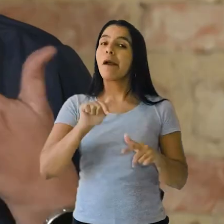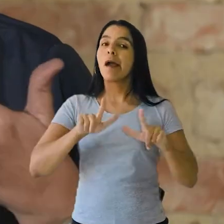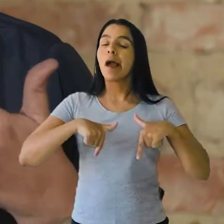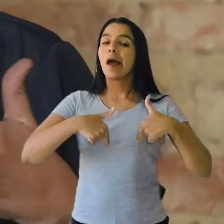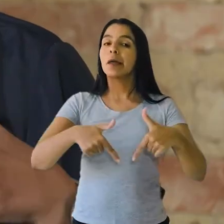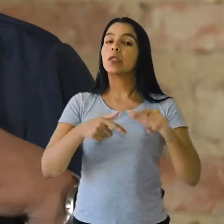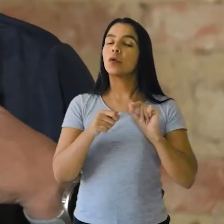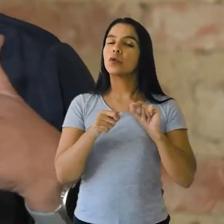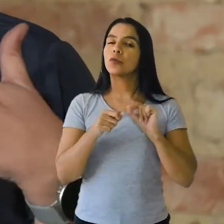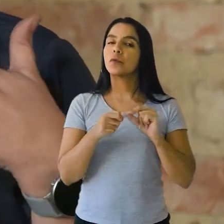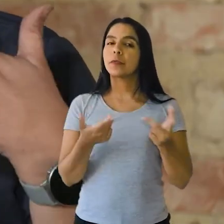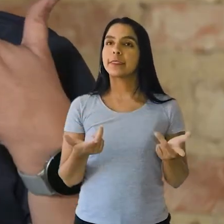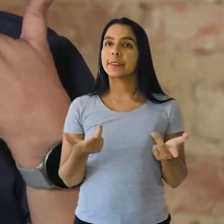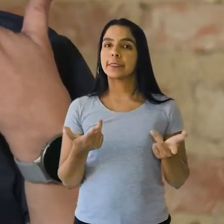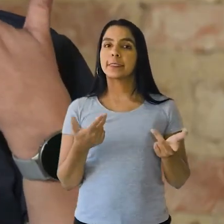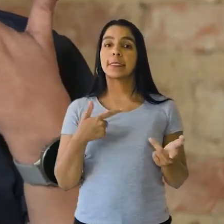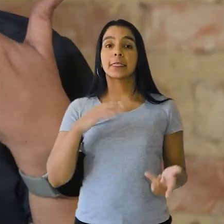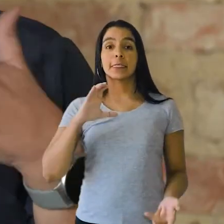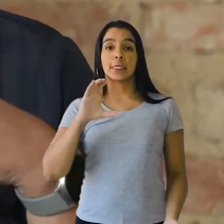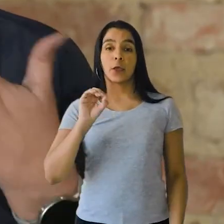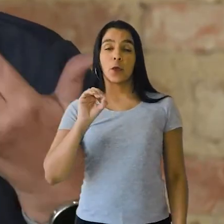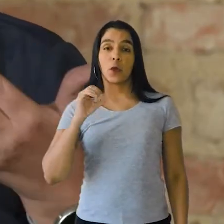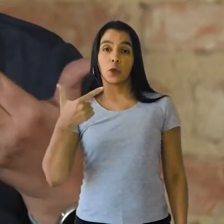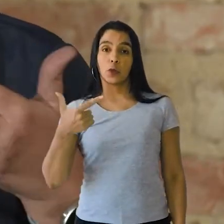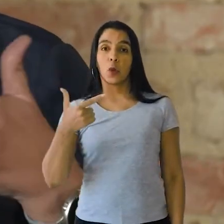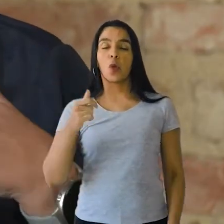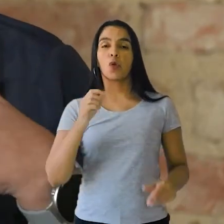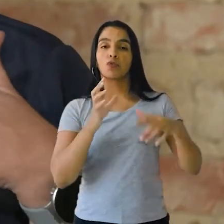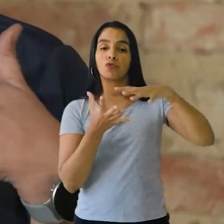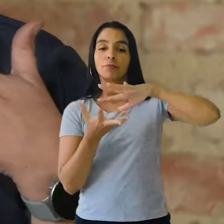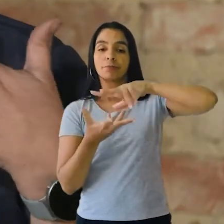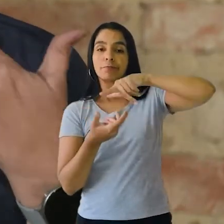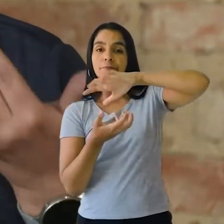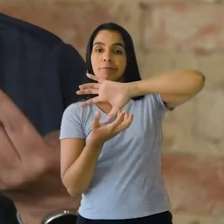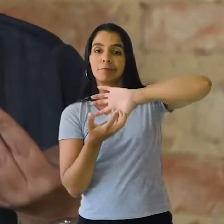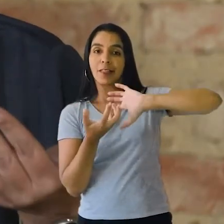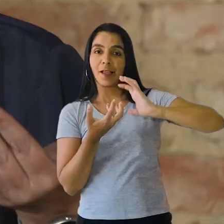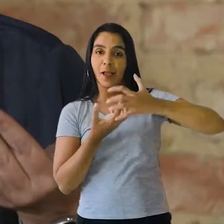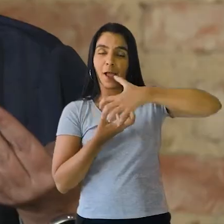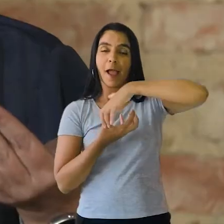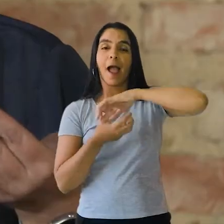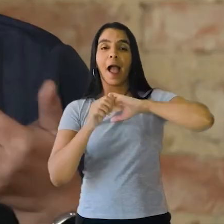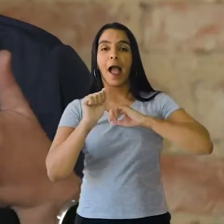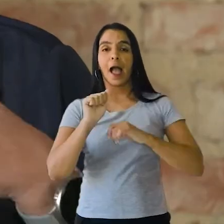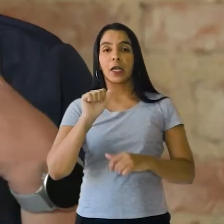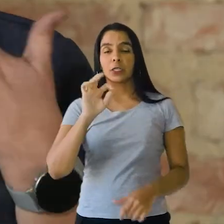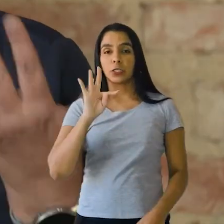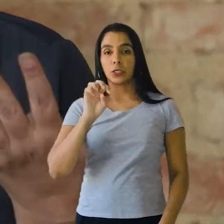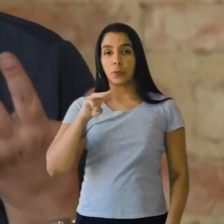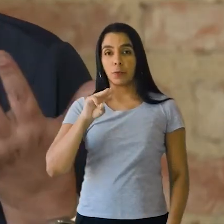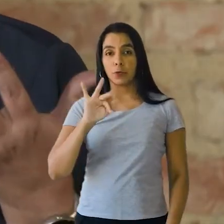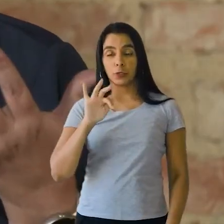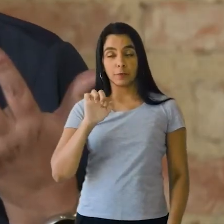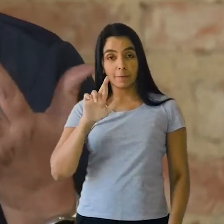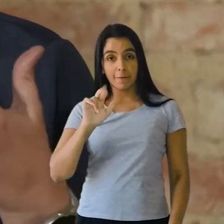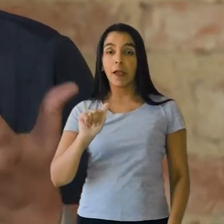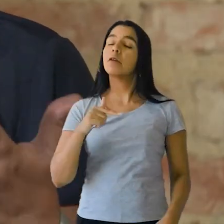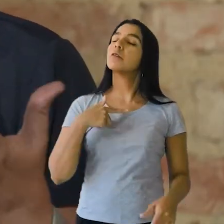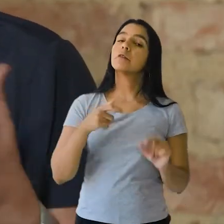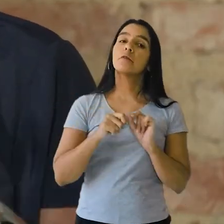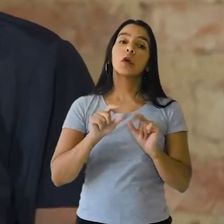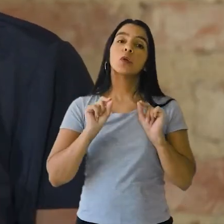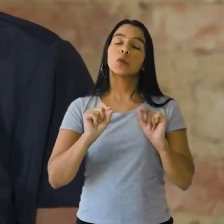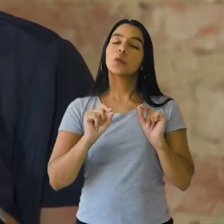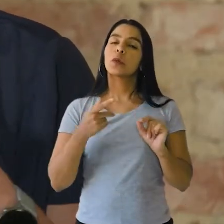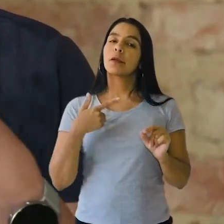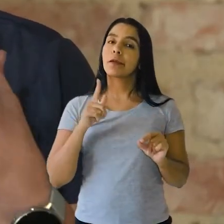a ação de produção de CO2 na atmosfera, né, um acúmulo de CO2 na atmosfera,